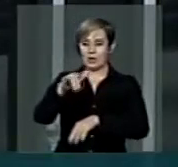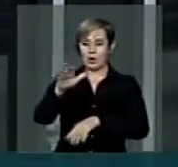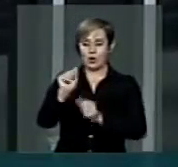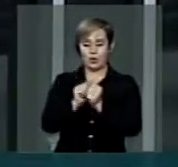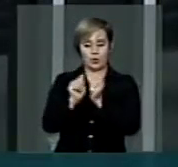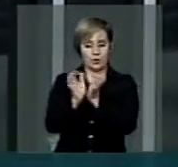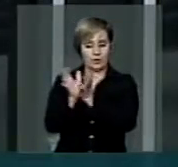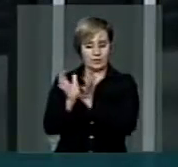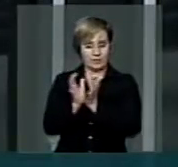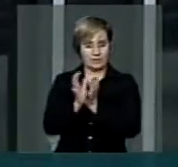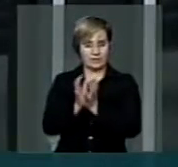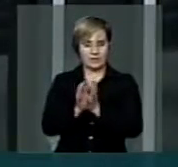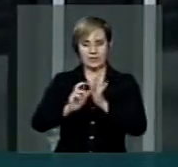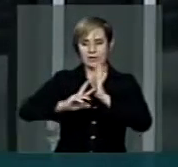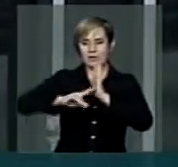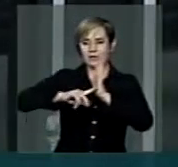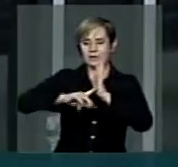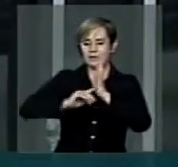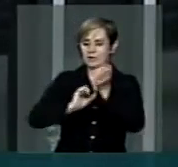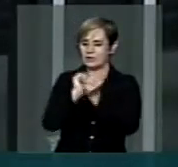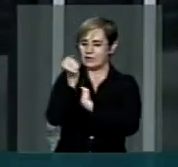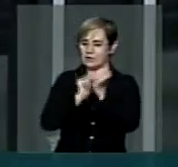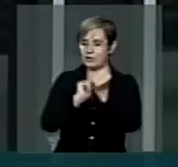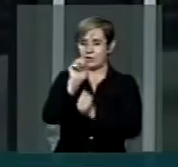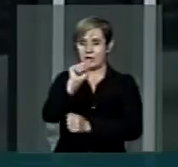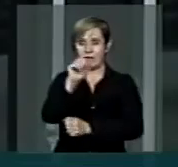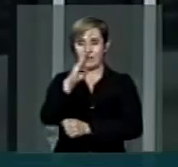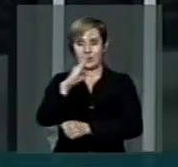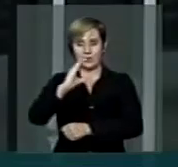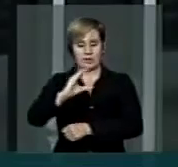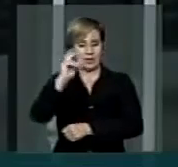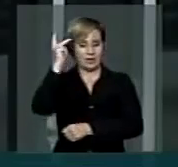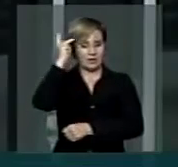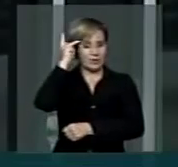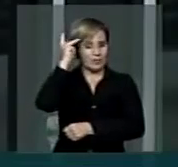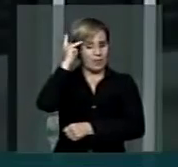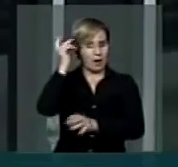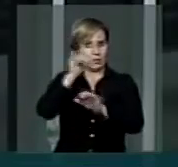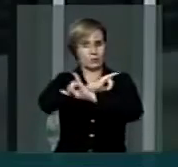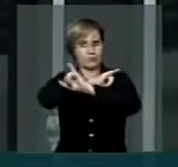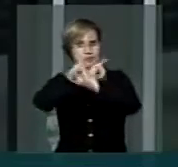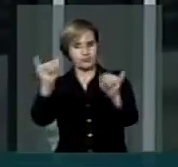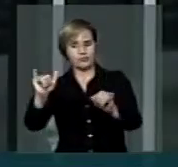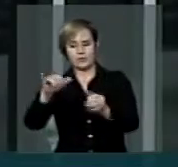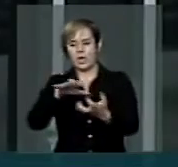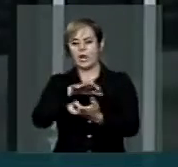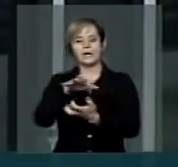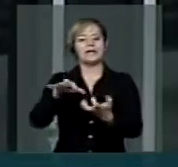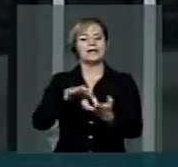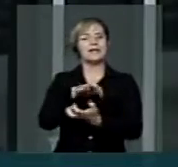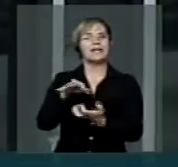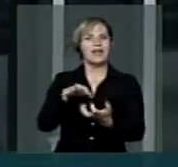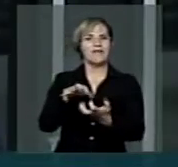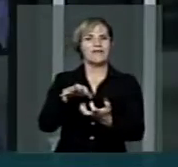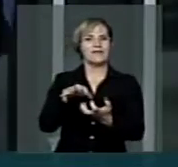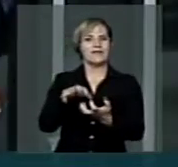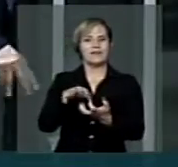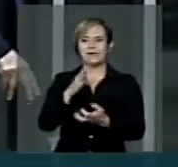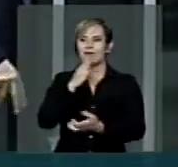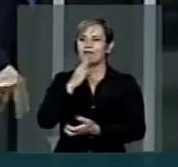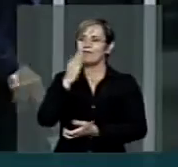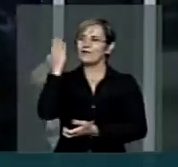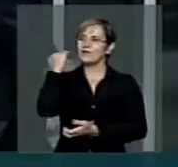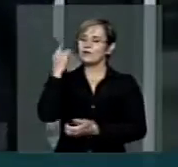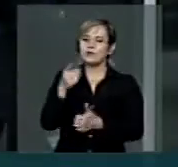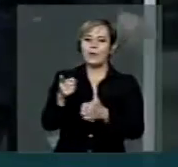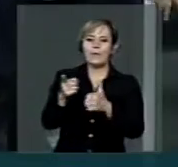companheiros, o Sindicato dos Metalúrgicos do ABC Paulista deflagrou a greve que se tornou o